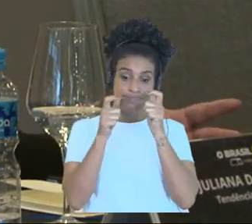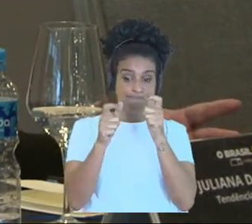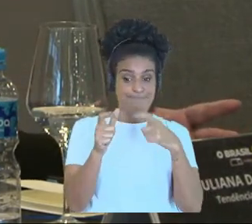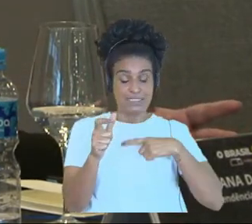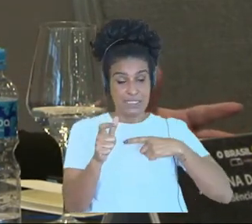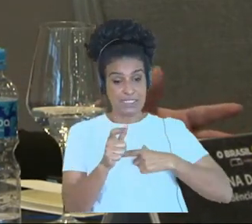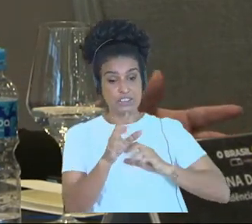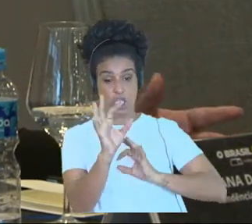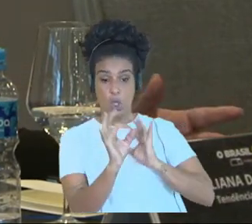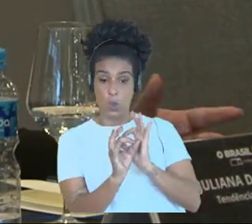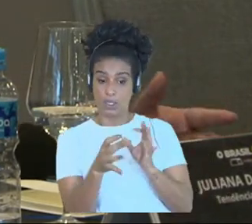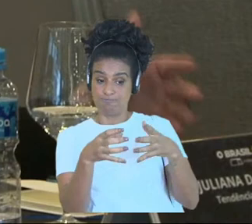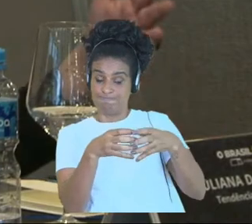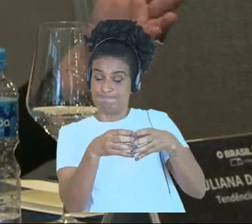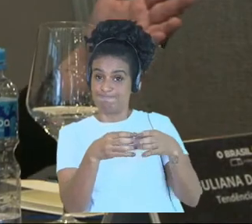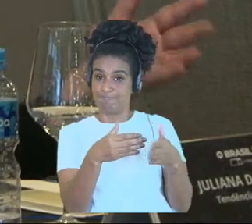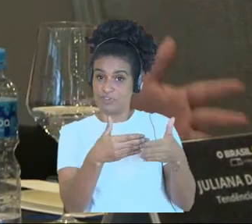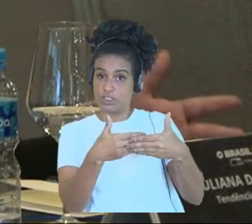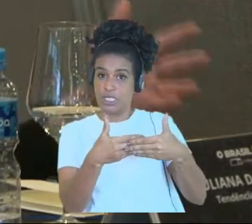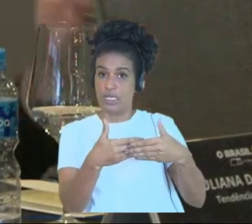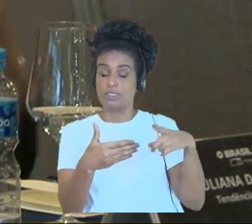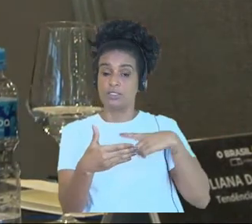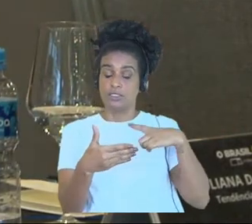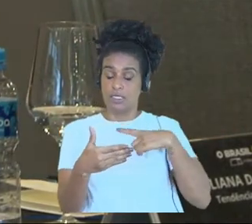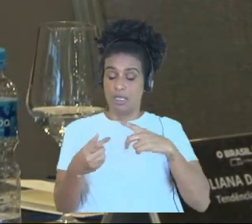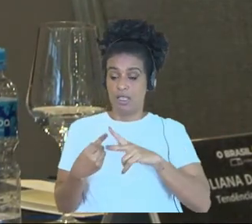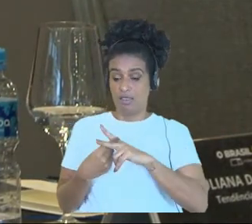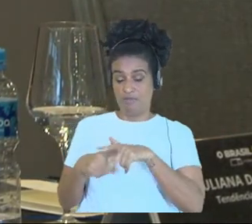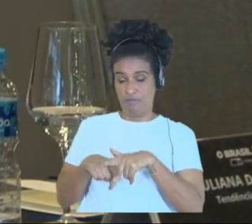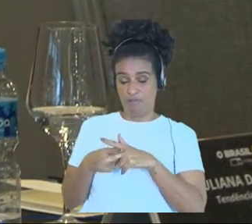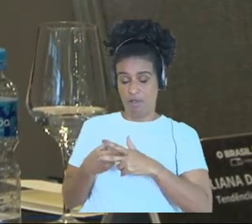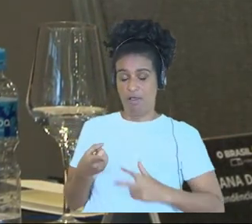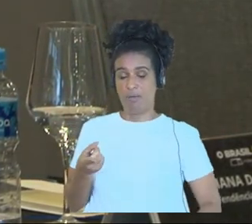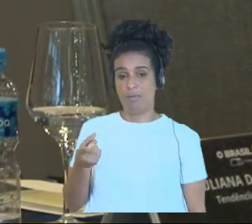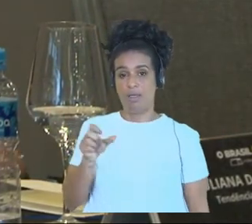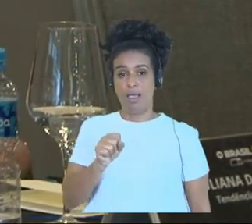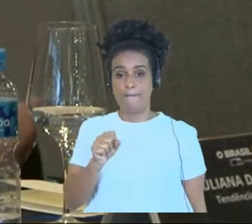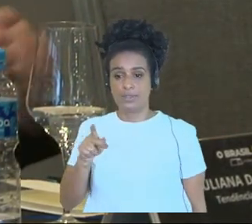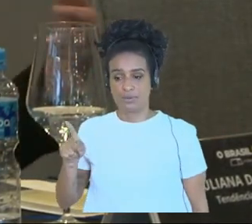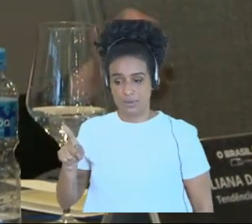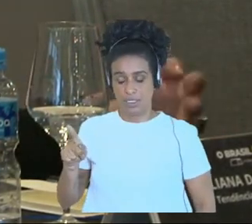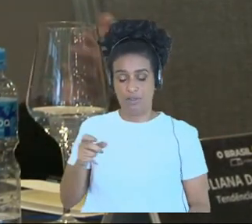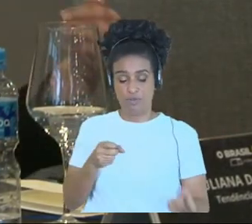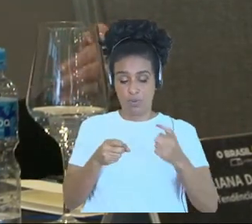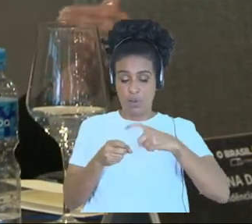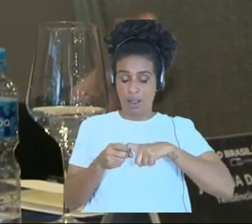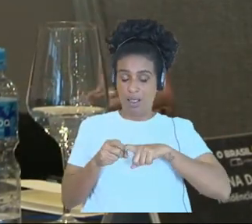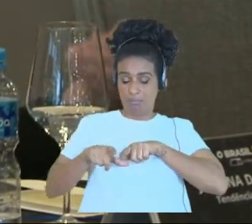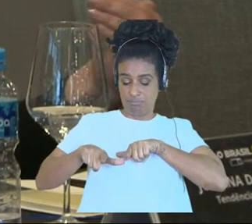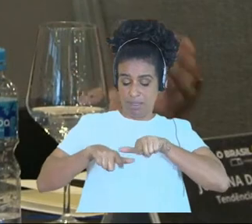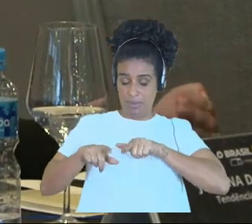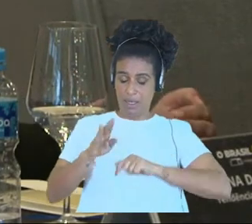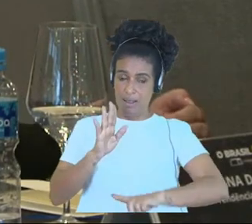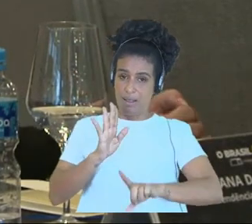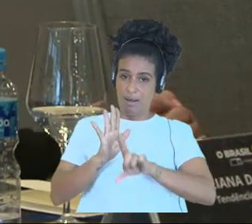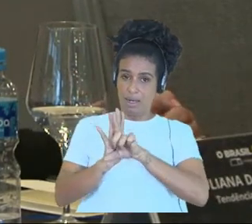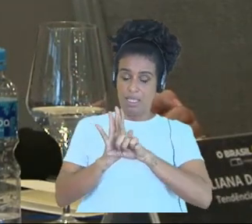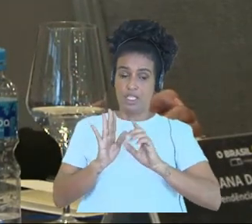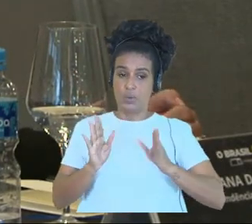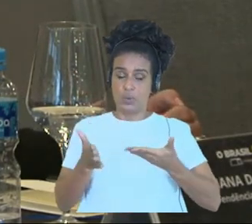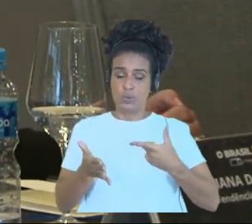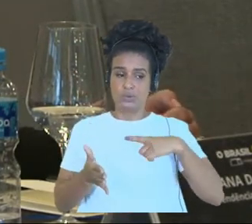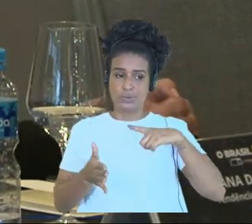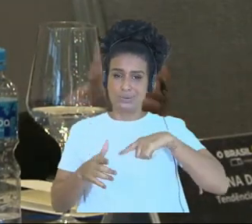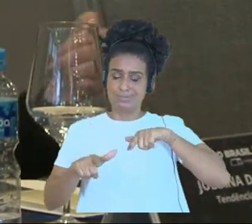bem organizados. A reforma previdenciária atrelada a essa questão trabalhista. Hoje em dia, a gente tem um mercado